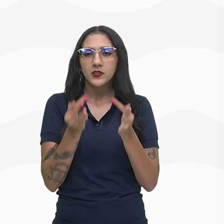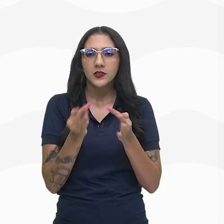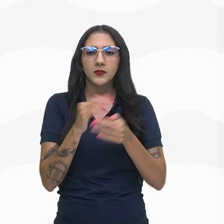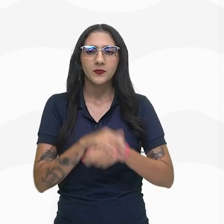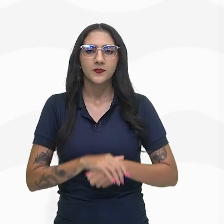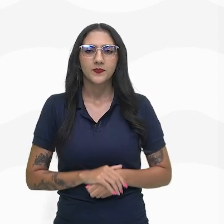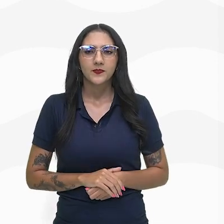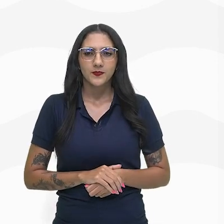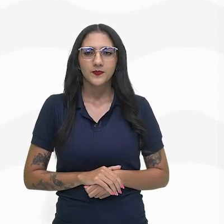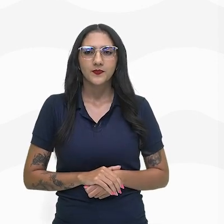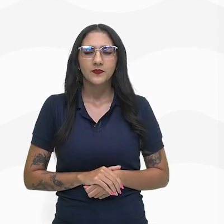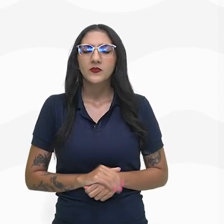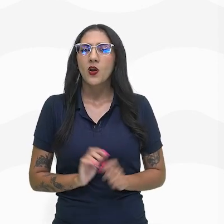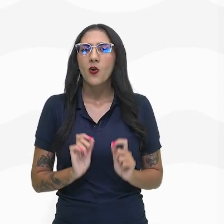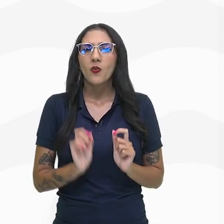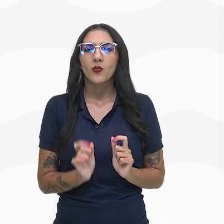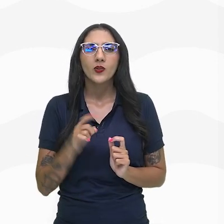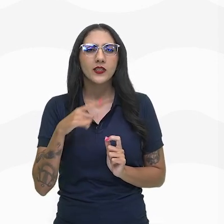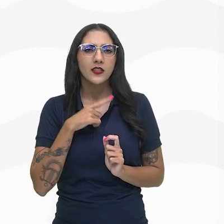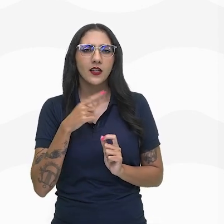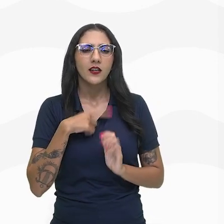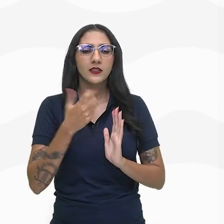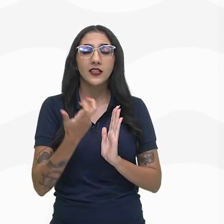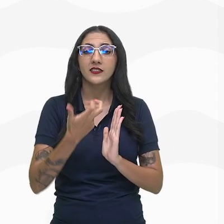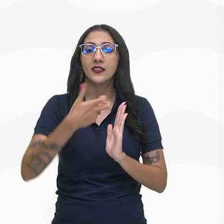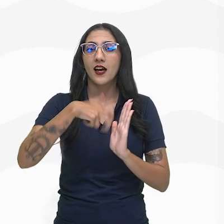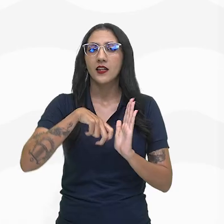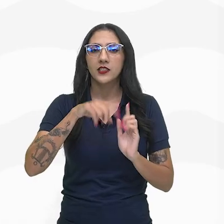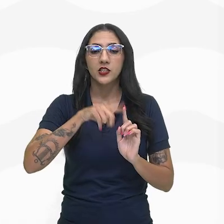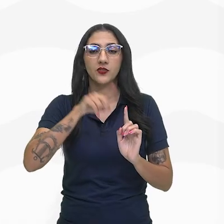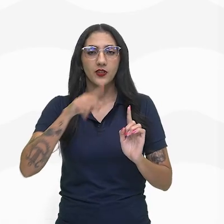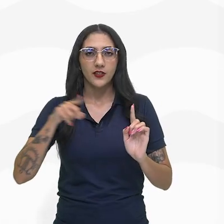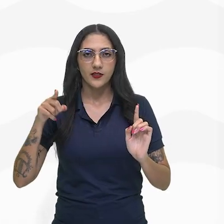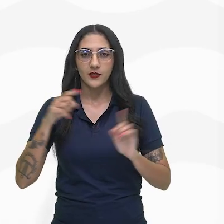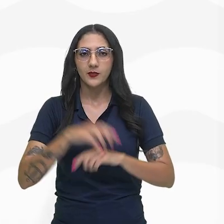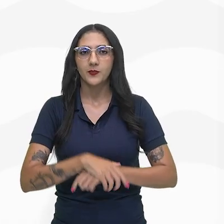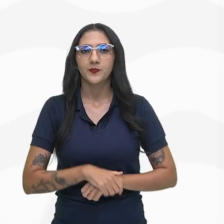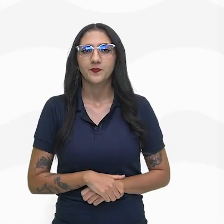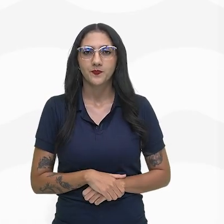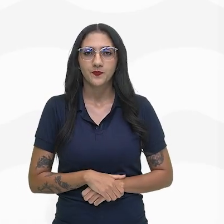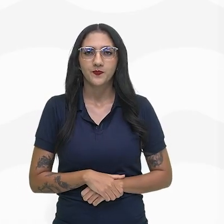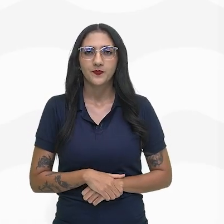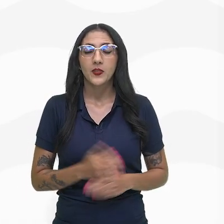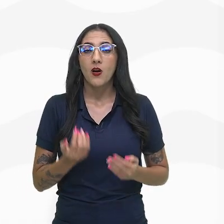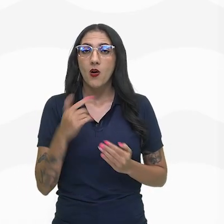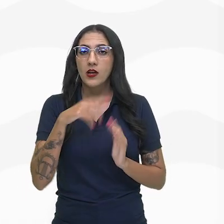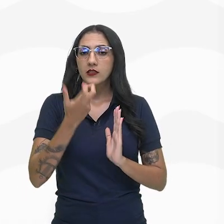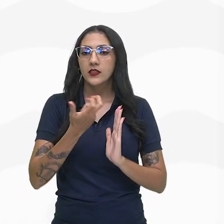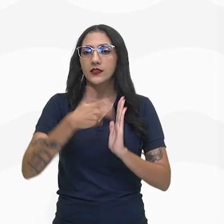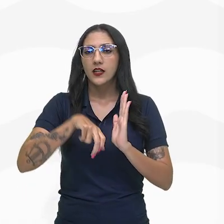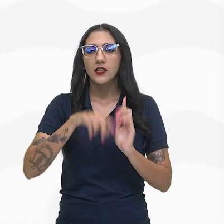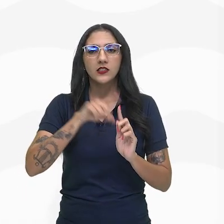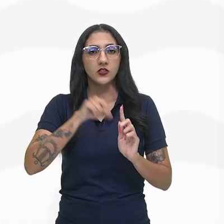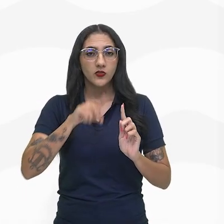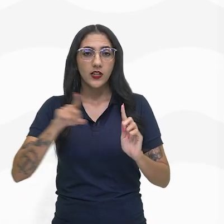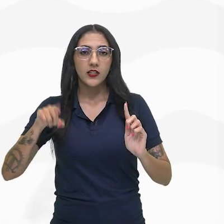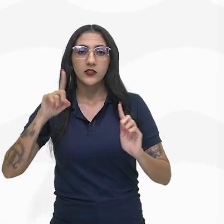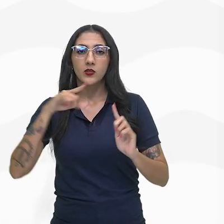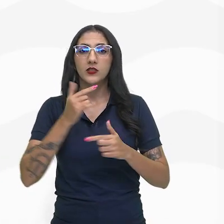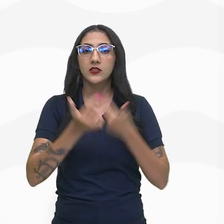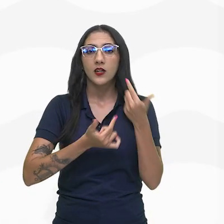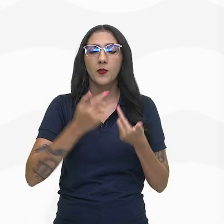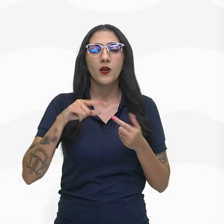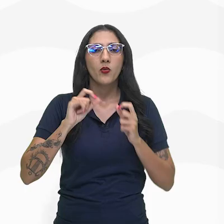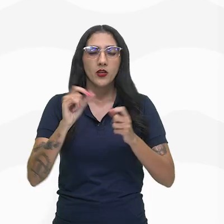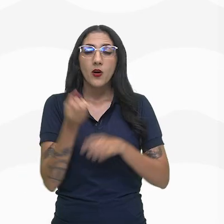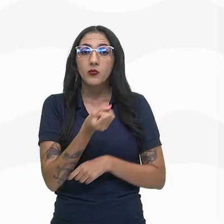é, então, a taxa de variação que é o objeto de conhecimento da nossa aula? A taxa de variação média de uma função nos diz o quão rápido